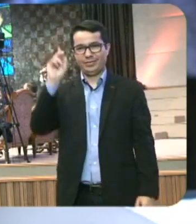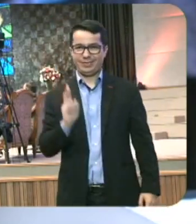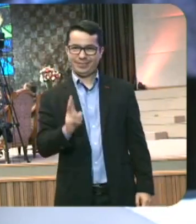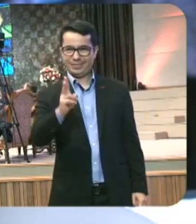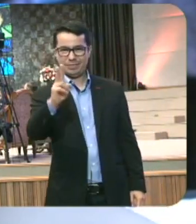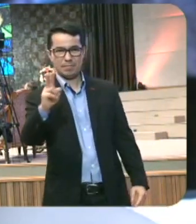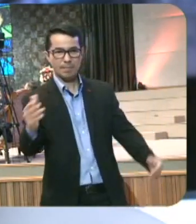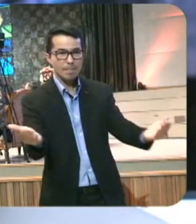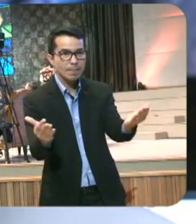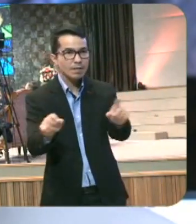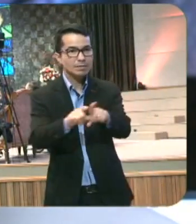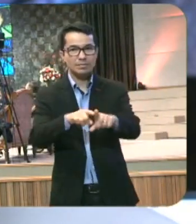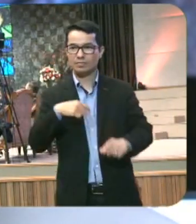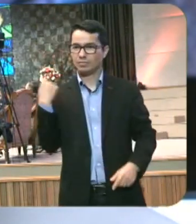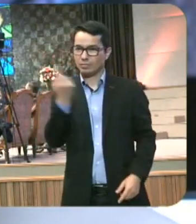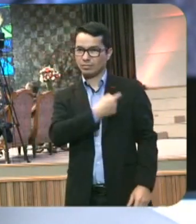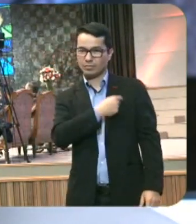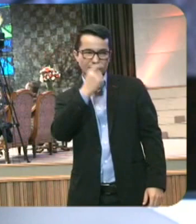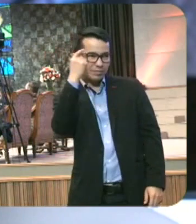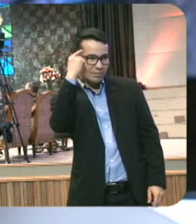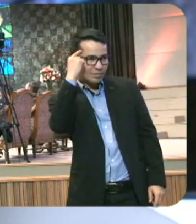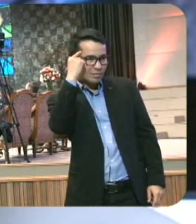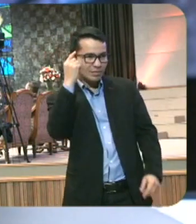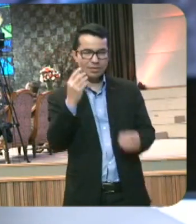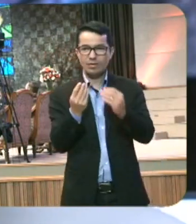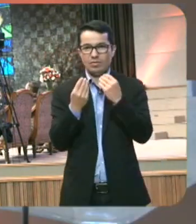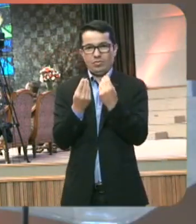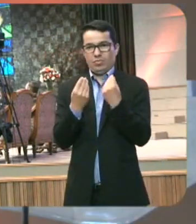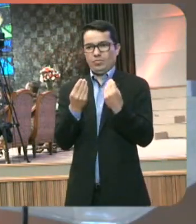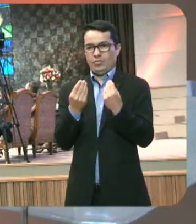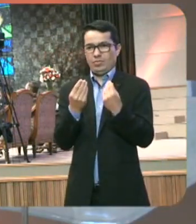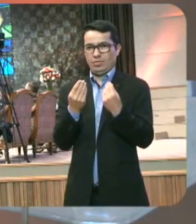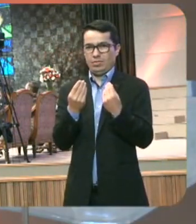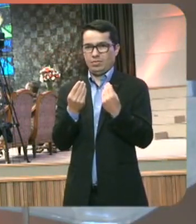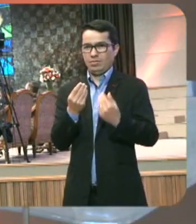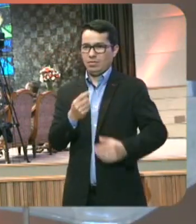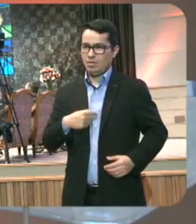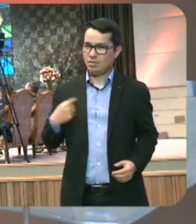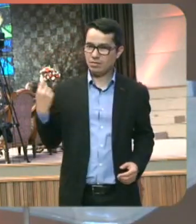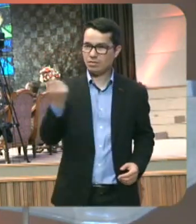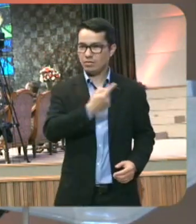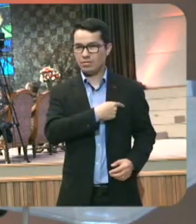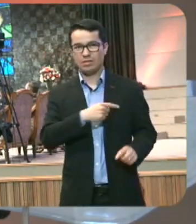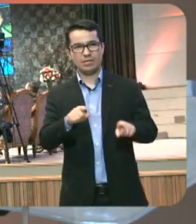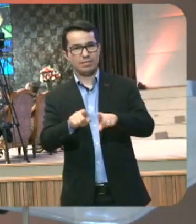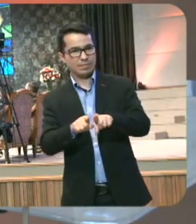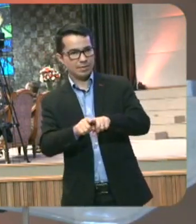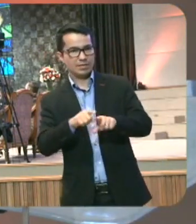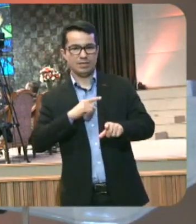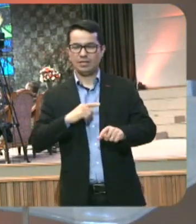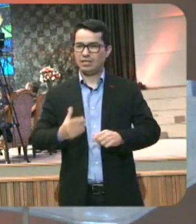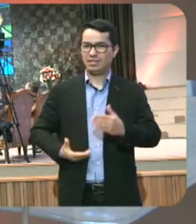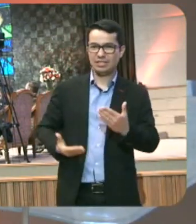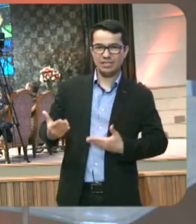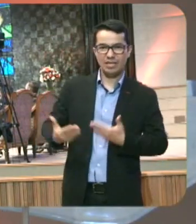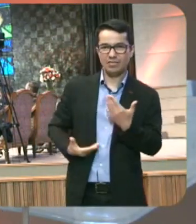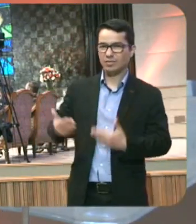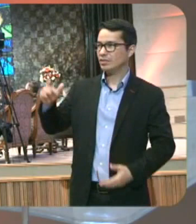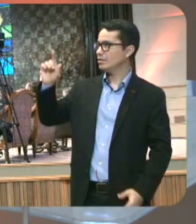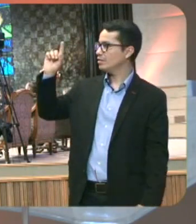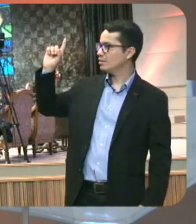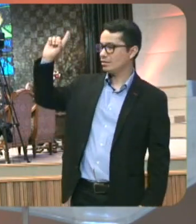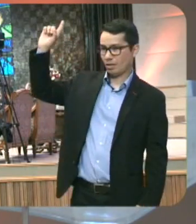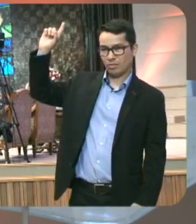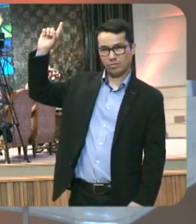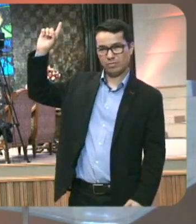os líderes lhes lembraram que não é assim que os servos de Deus se conduzem, mesmo